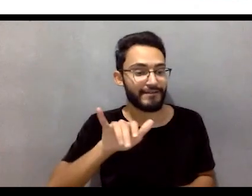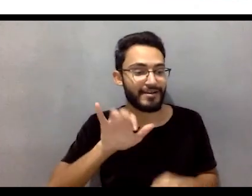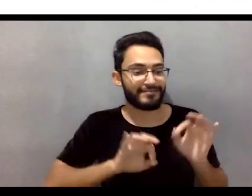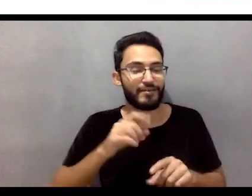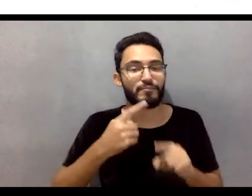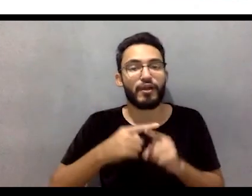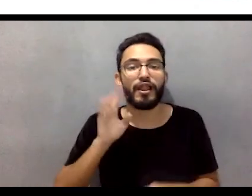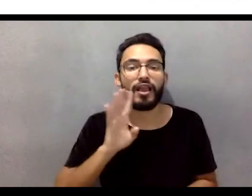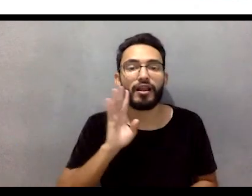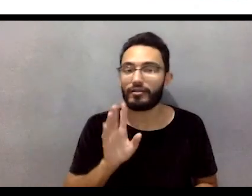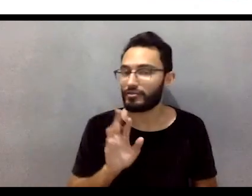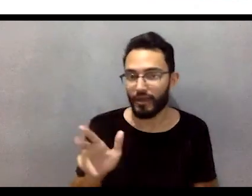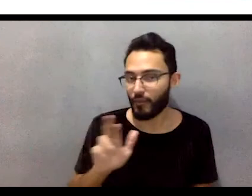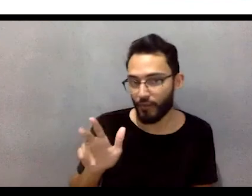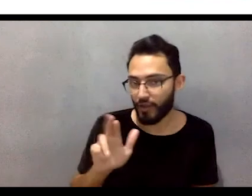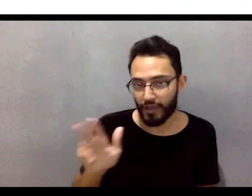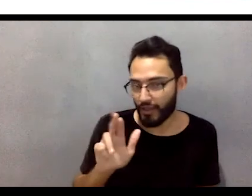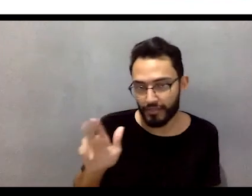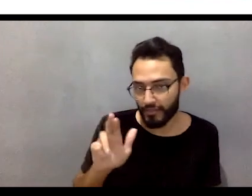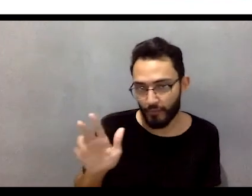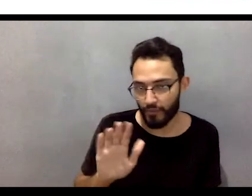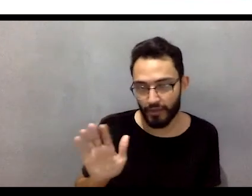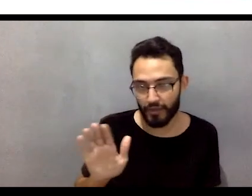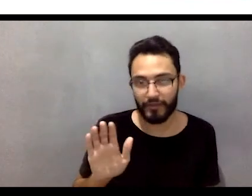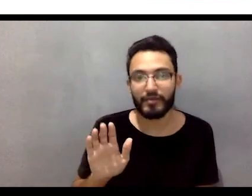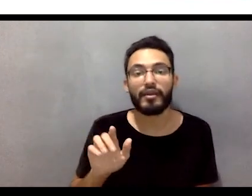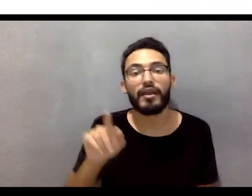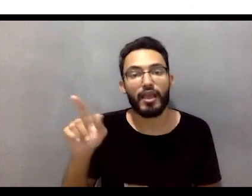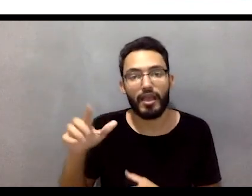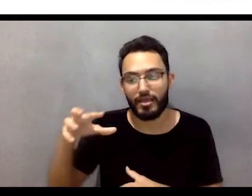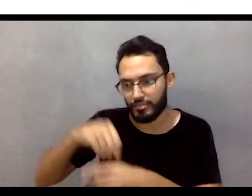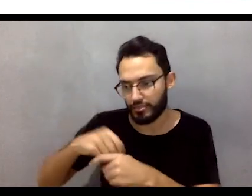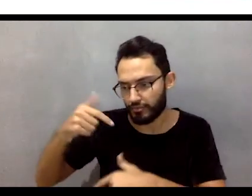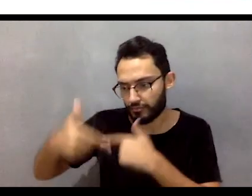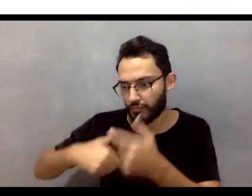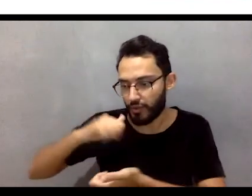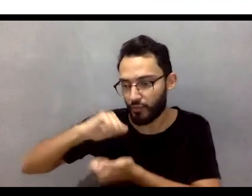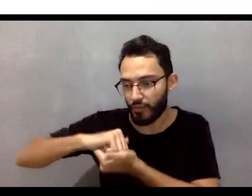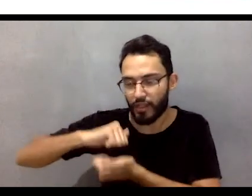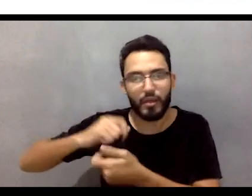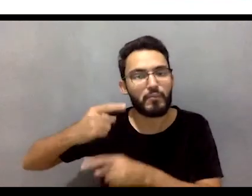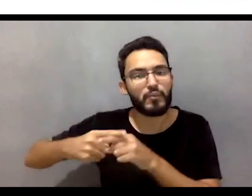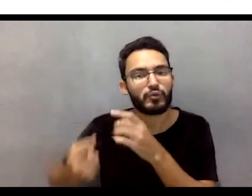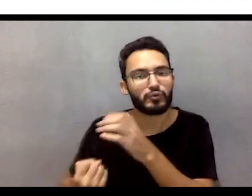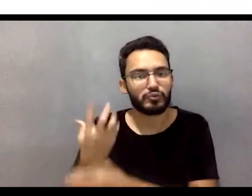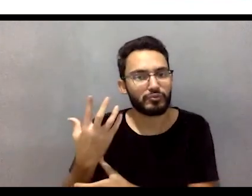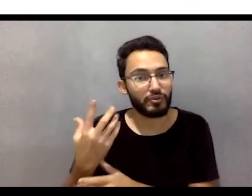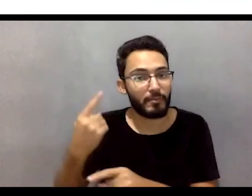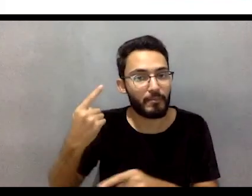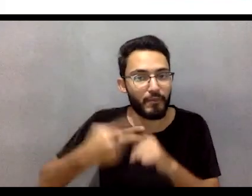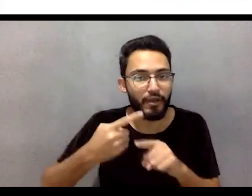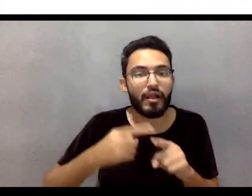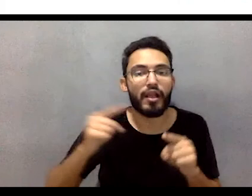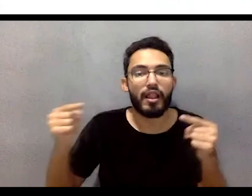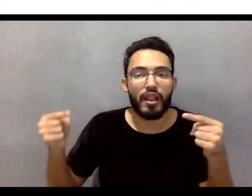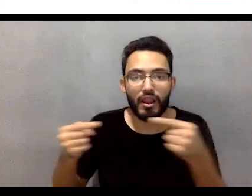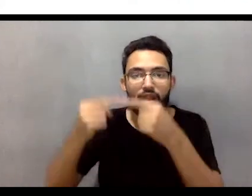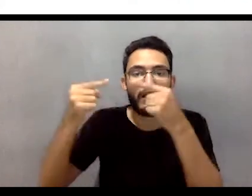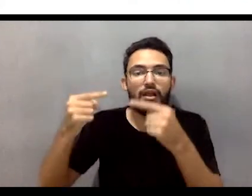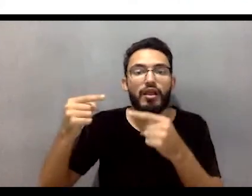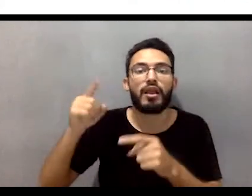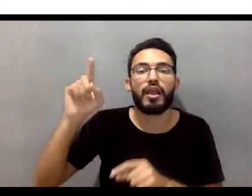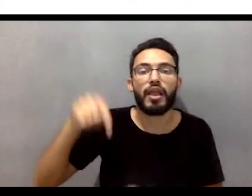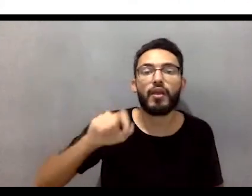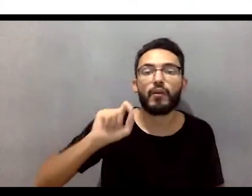legal. Não, o product backlog surgiu porque ele está linkado a um